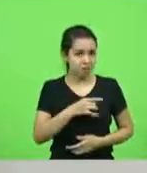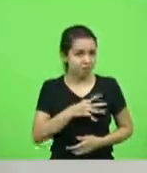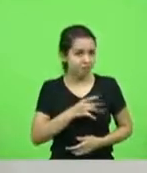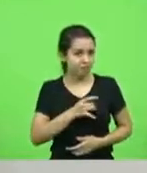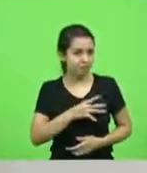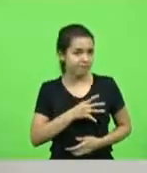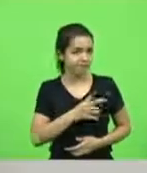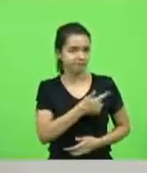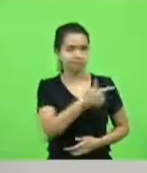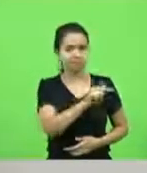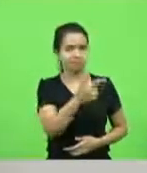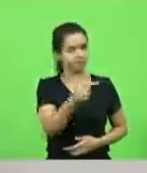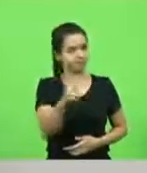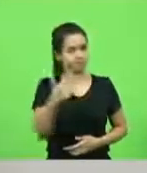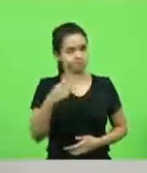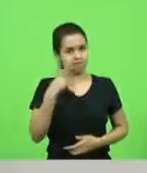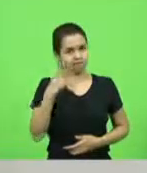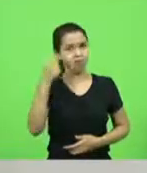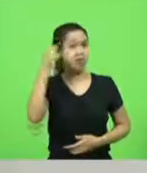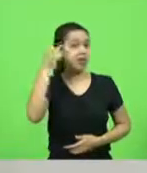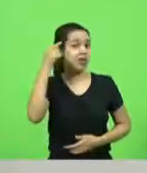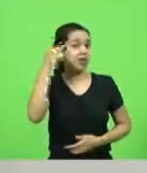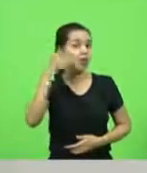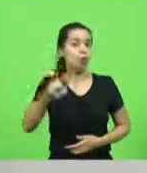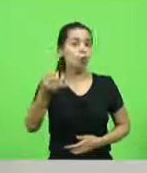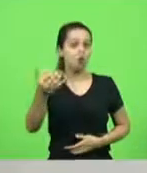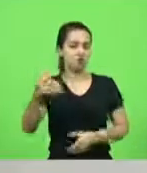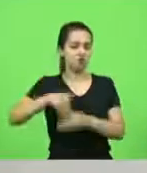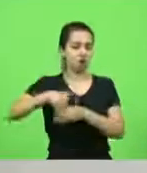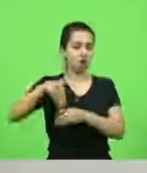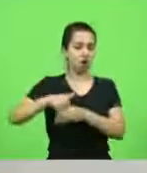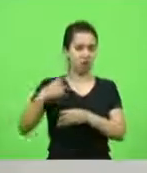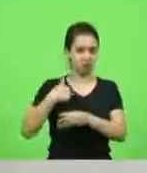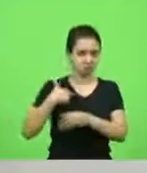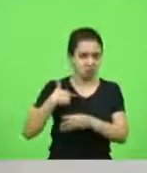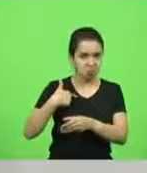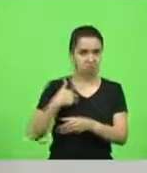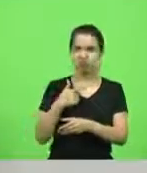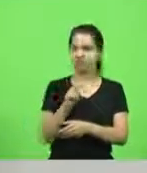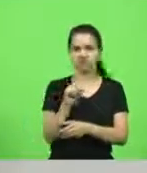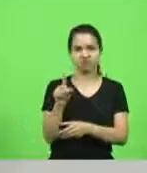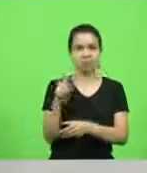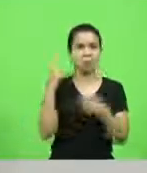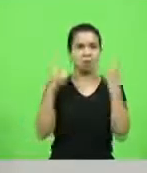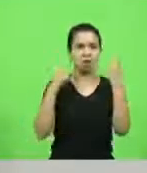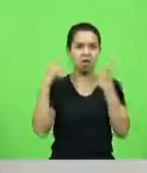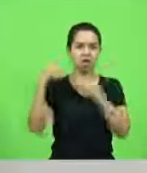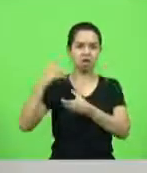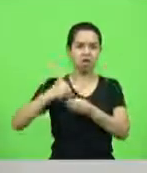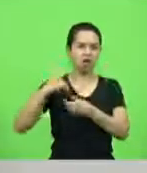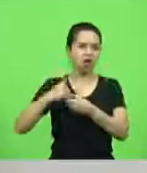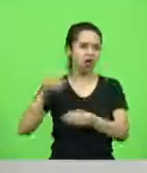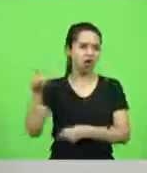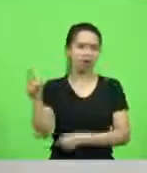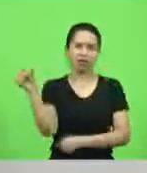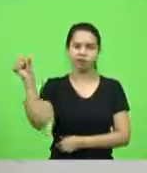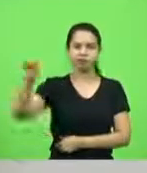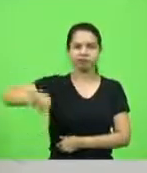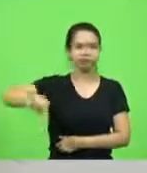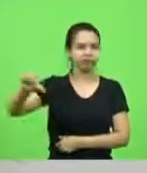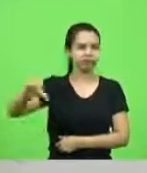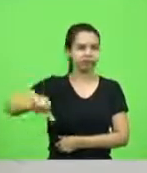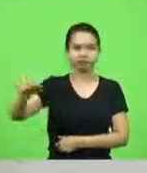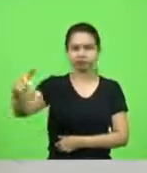fazer política pensando em quantidade ou não de voto que vou receber o político de se preocupa com voto é um canalha de quinta grandeza